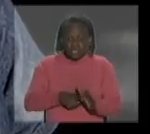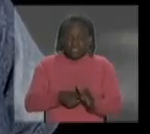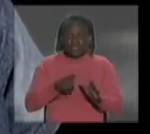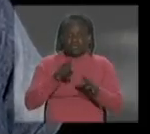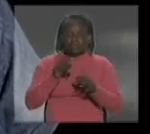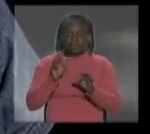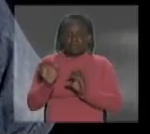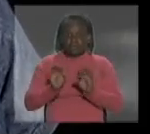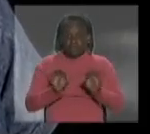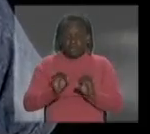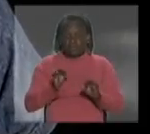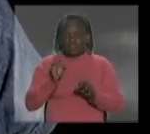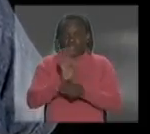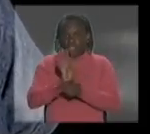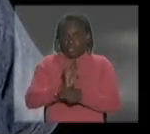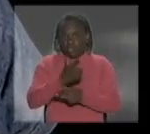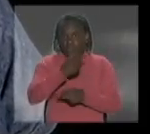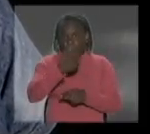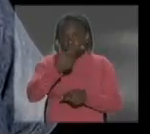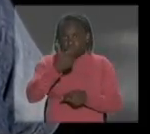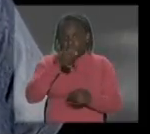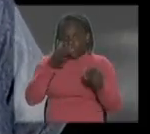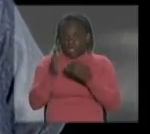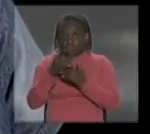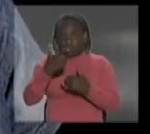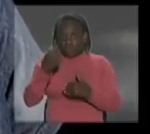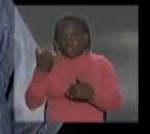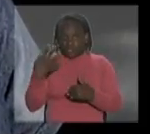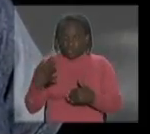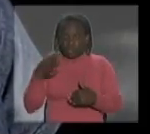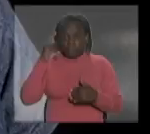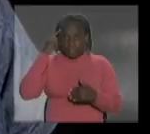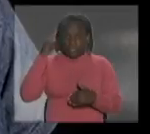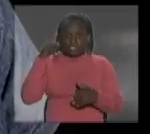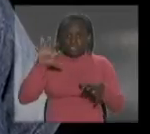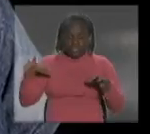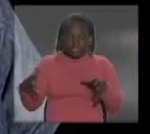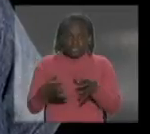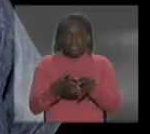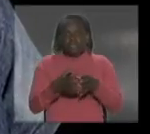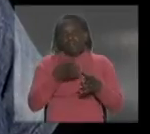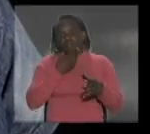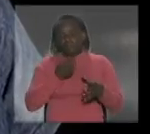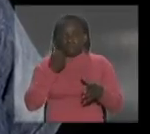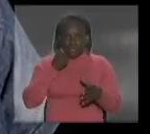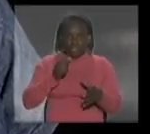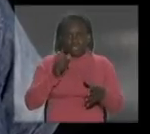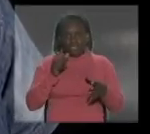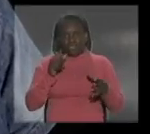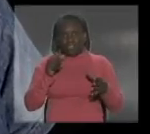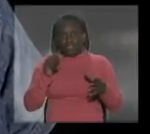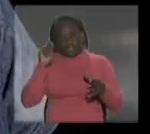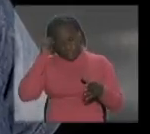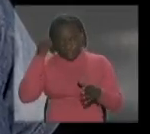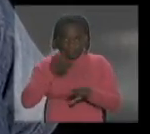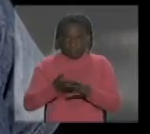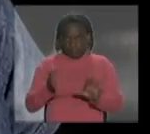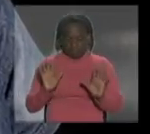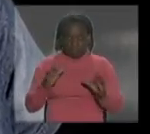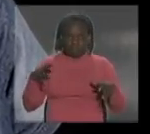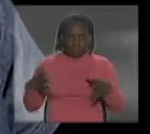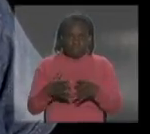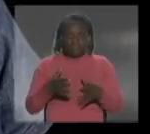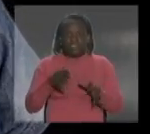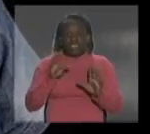de 2002 a 2014, pensando a participação racial, né, e de gênero. Então, quando você vai ver, lógico